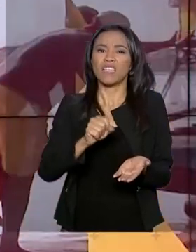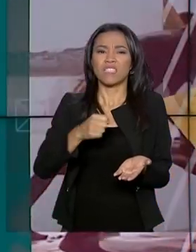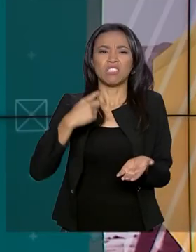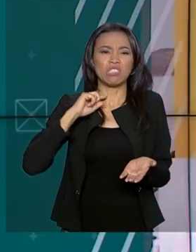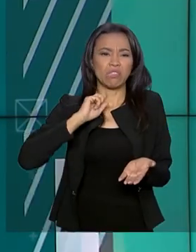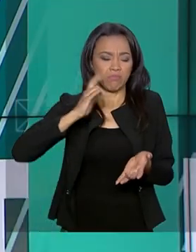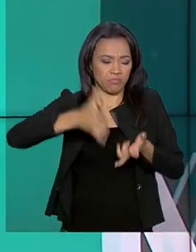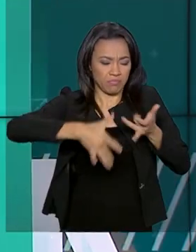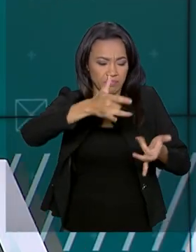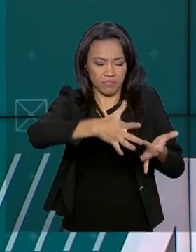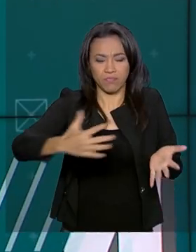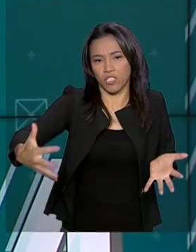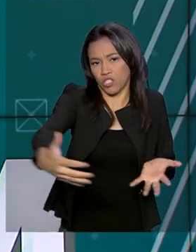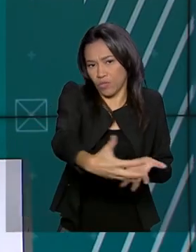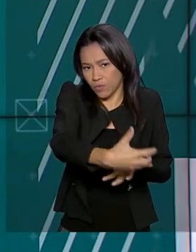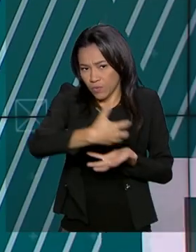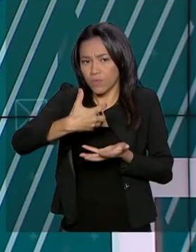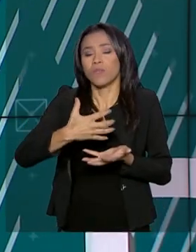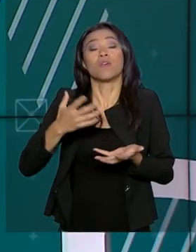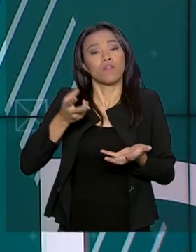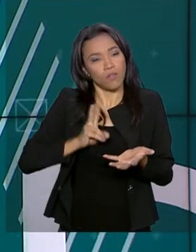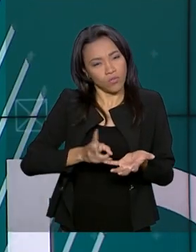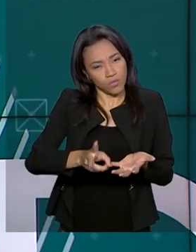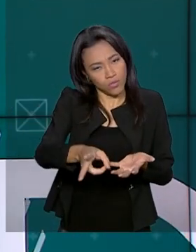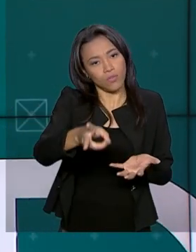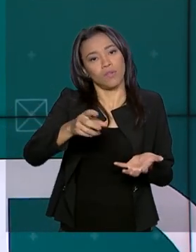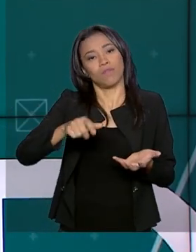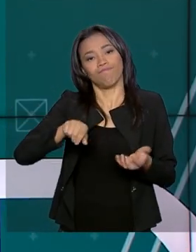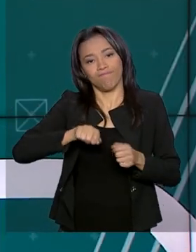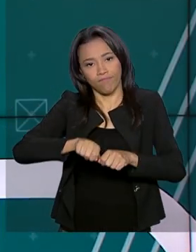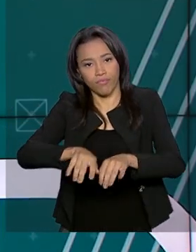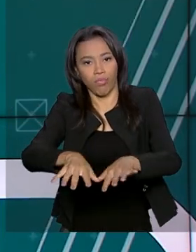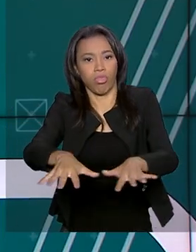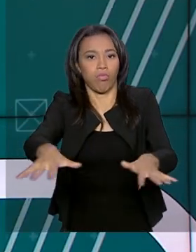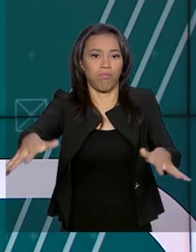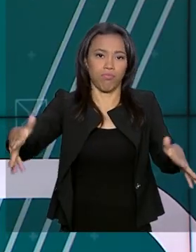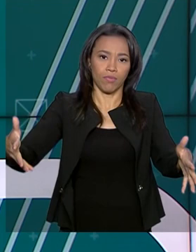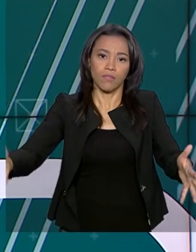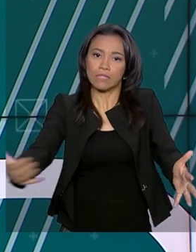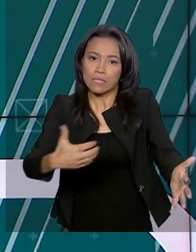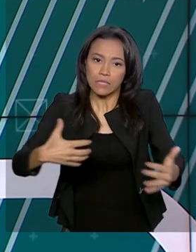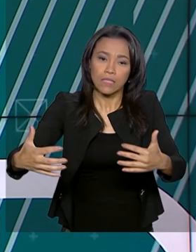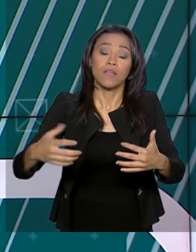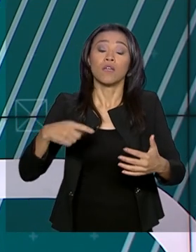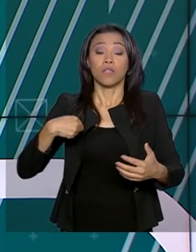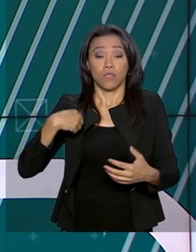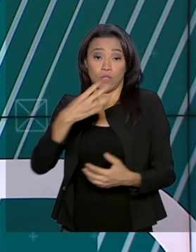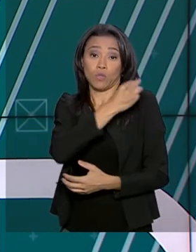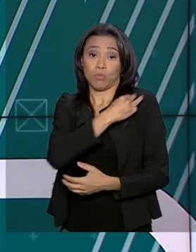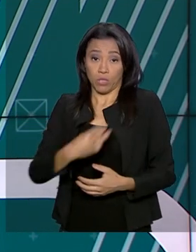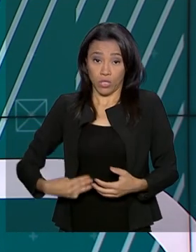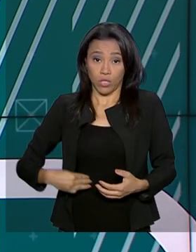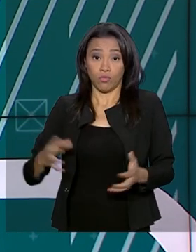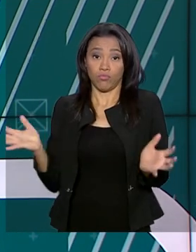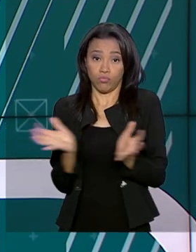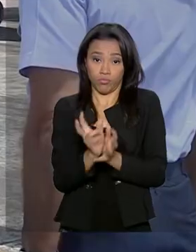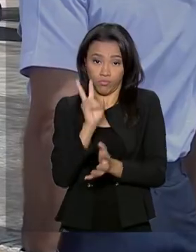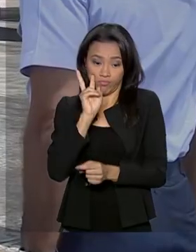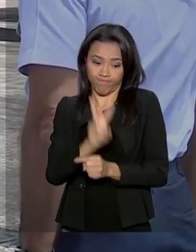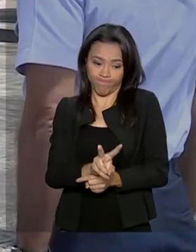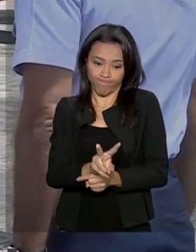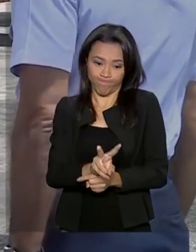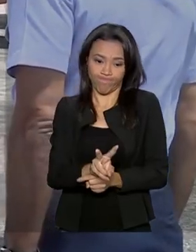as investigações sobre o derramamento de óleo continuam nesta terça feira ministros acompanharam de perto o trabalho das equipes